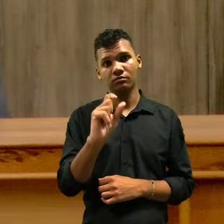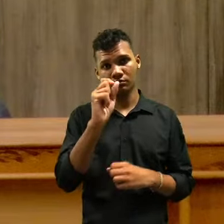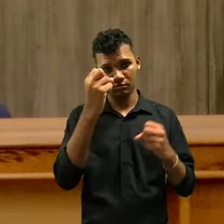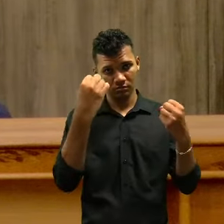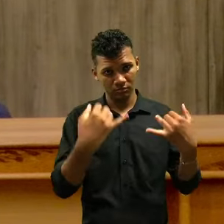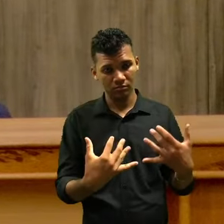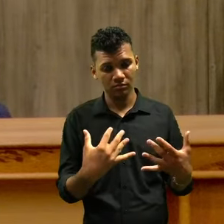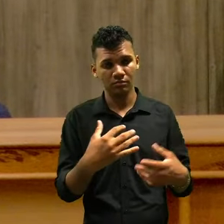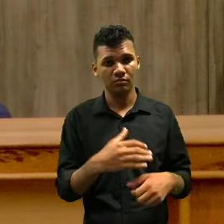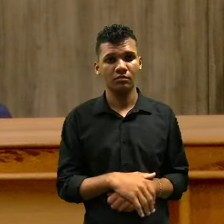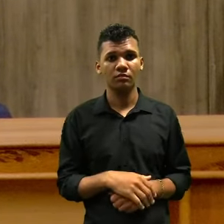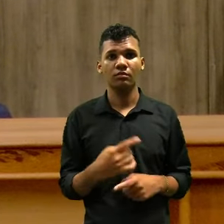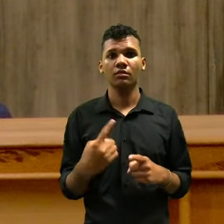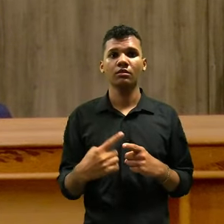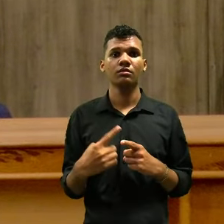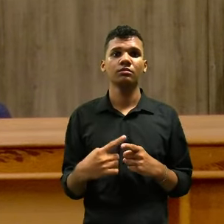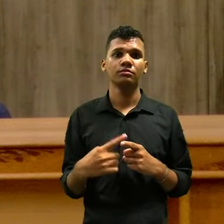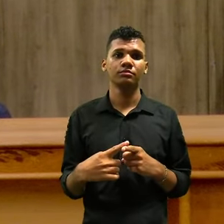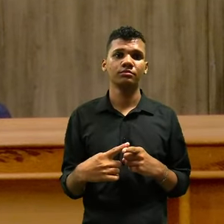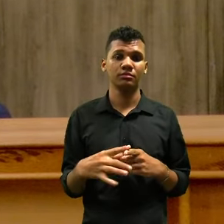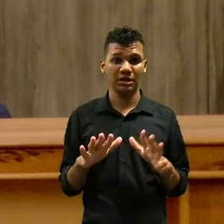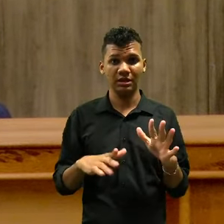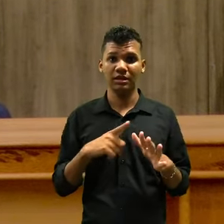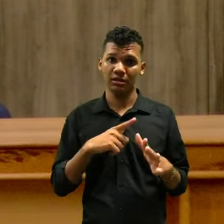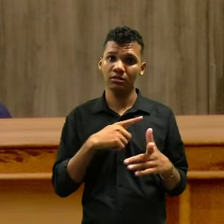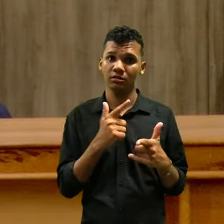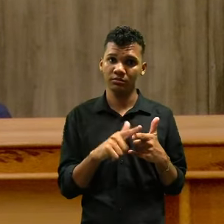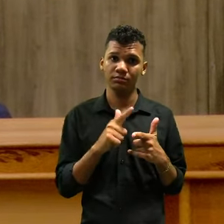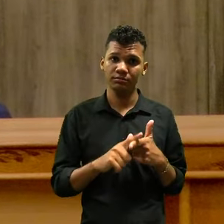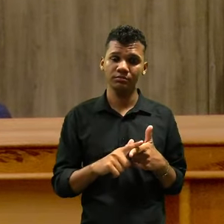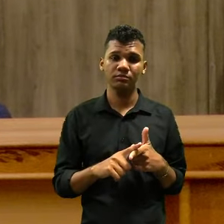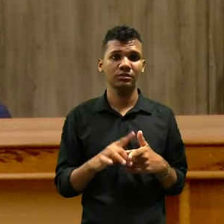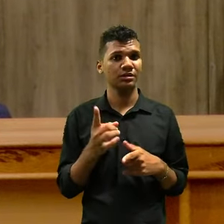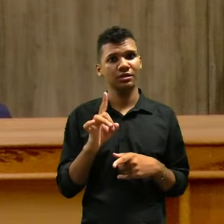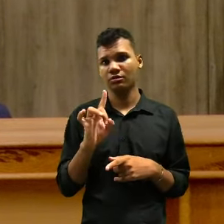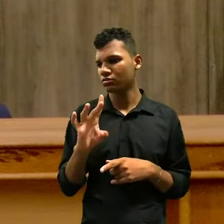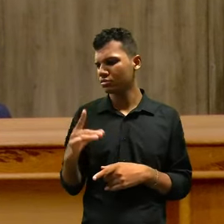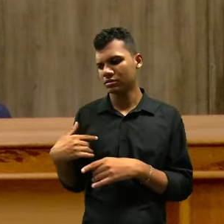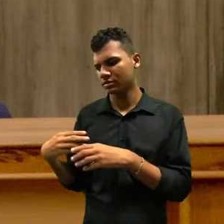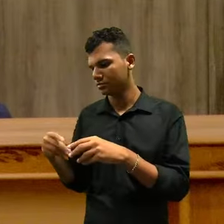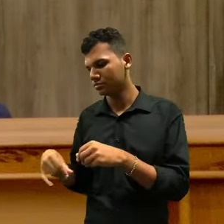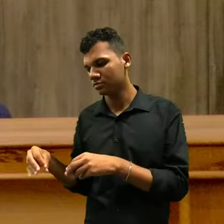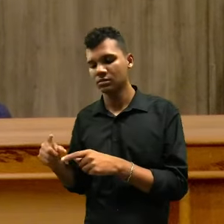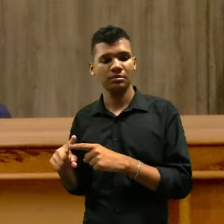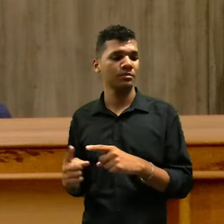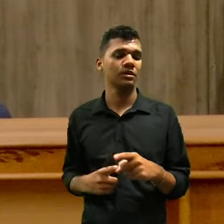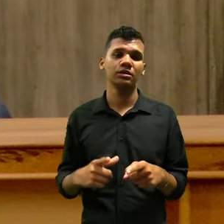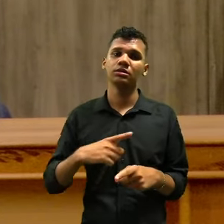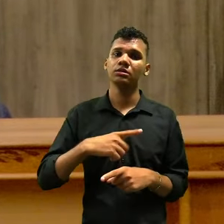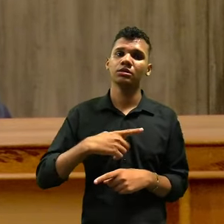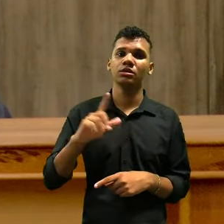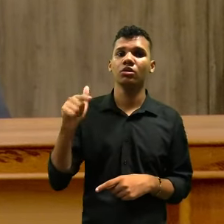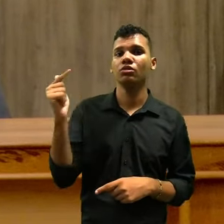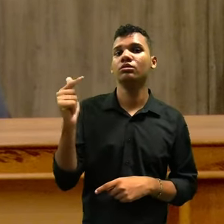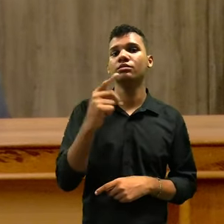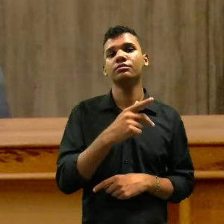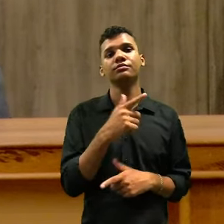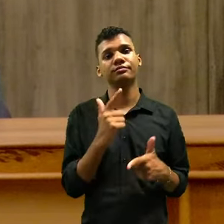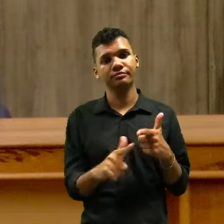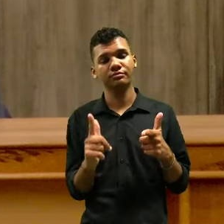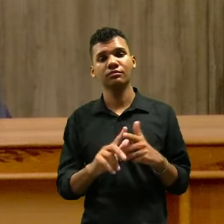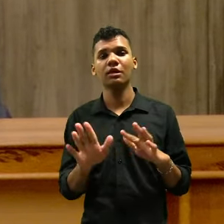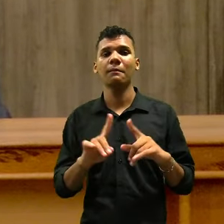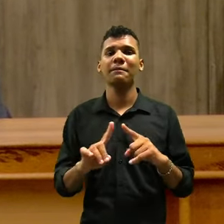ele não tem terra mas tem outro probleminha aí não é só a terra tem um outro probleminha aí qual é outro